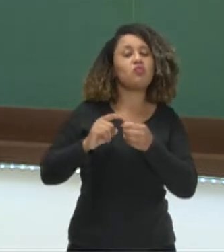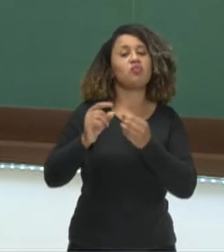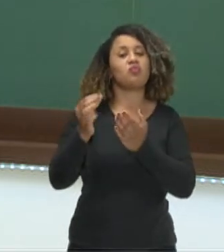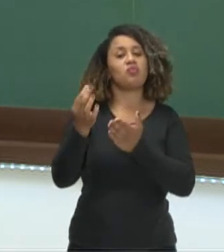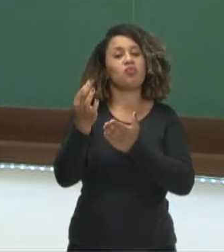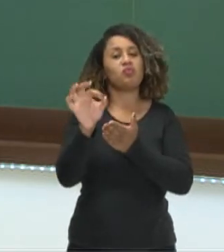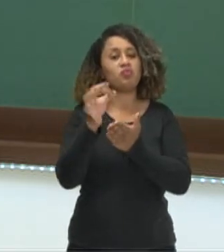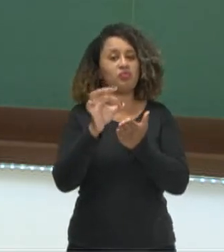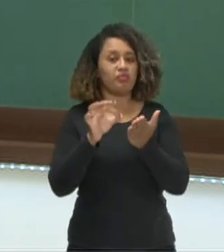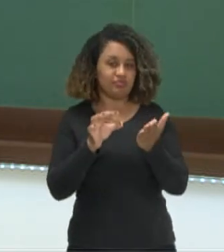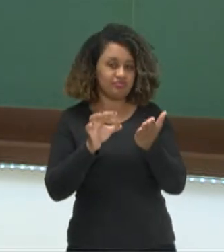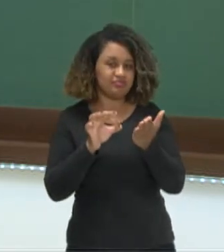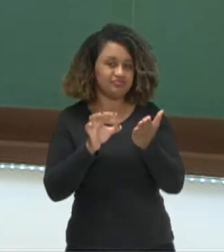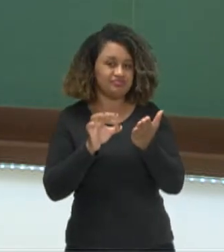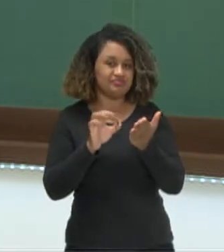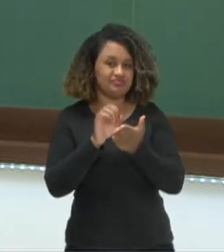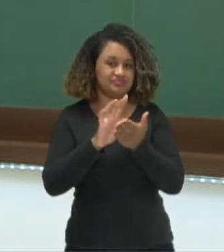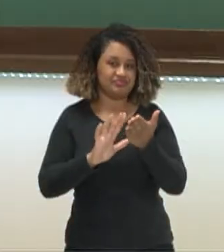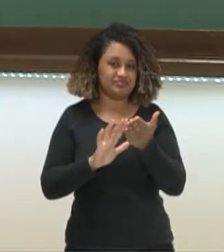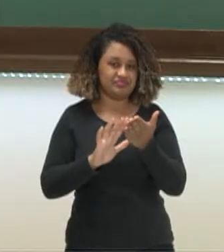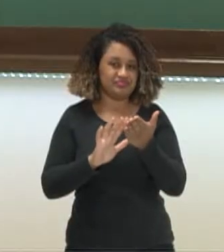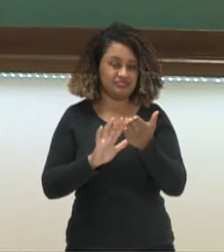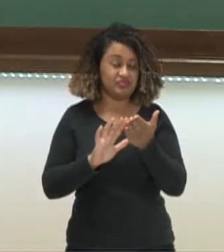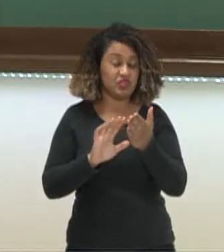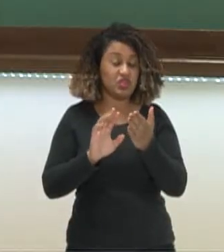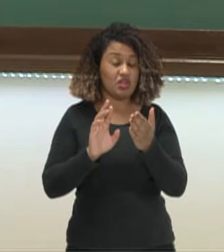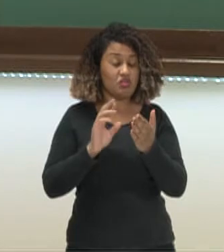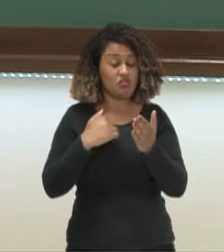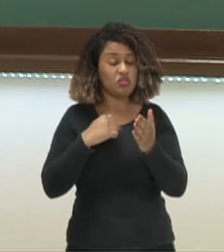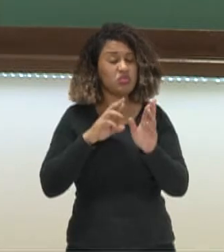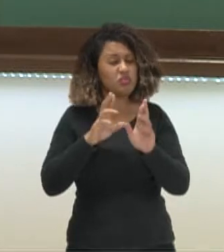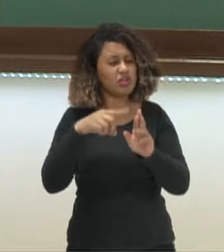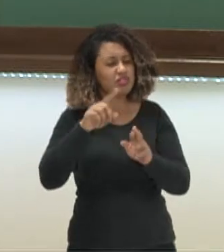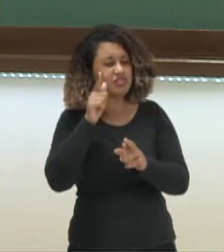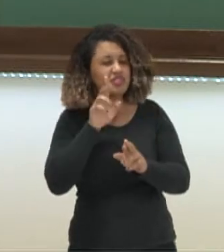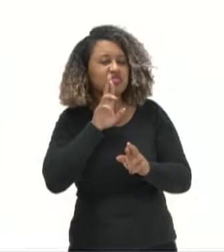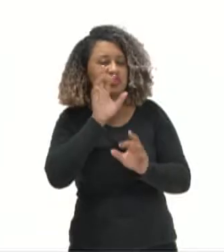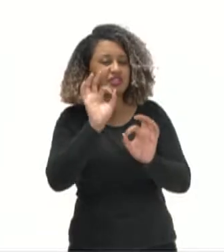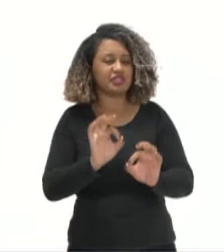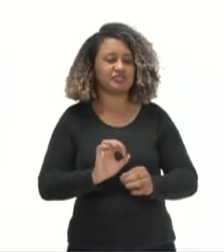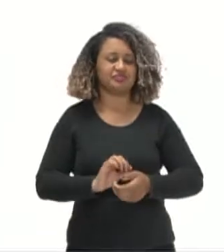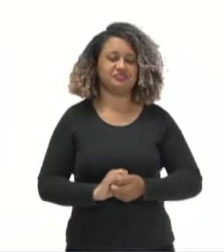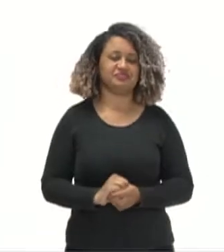vamos retornar com a solução do exercício. Eu espero que você acerte.